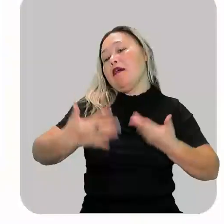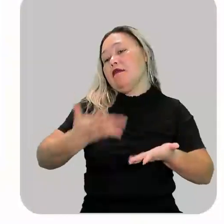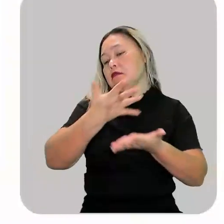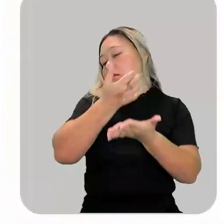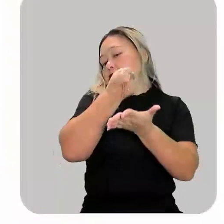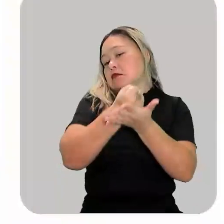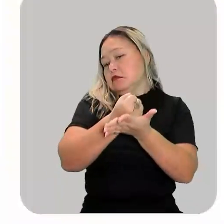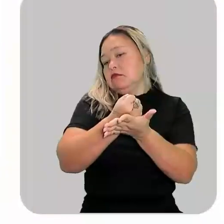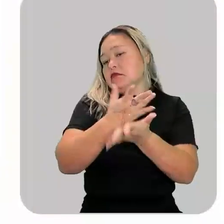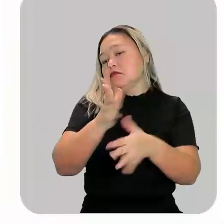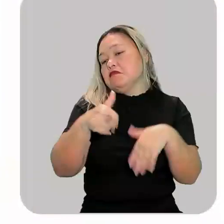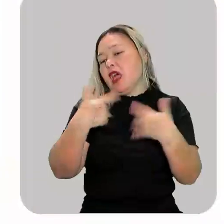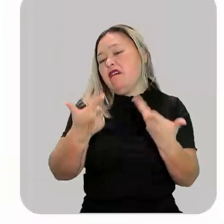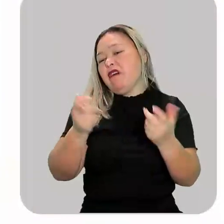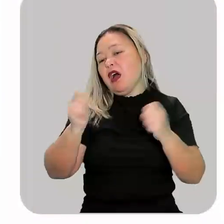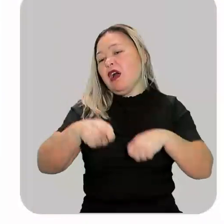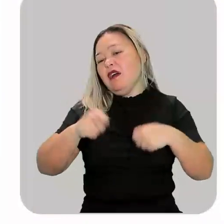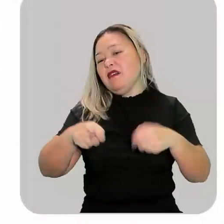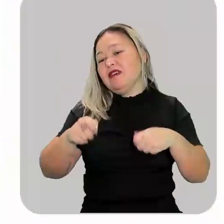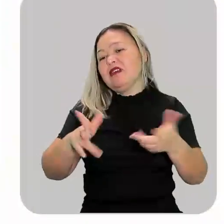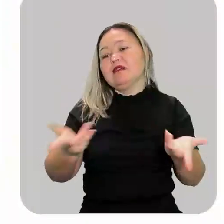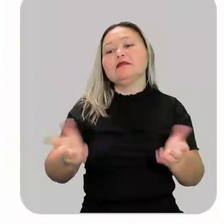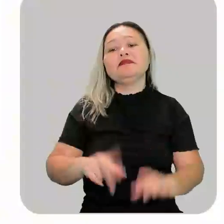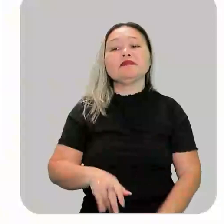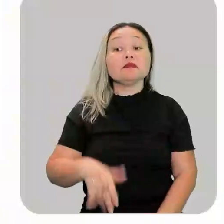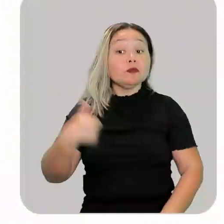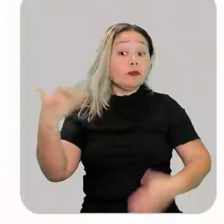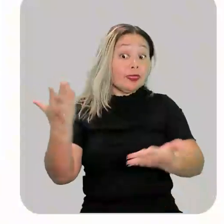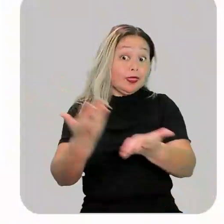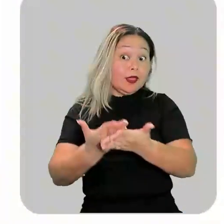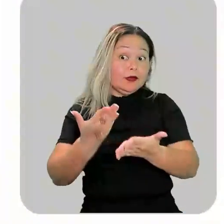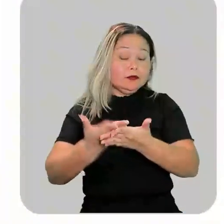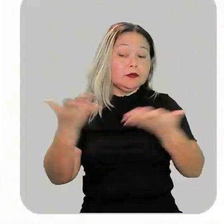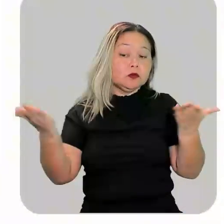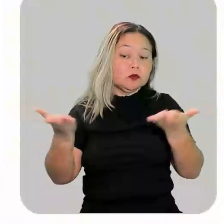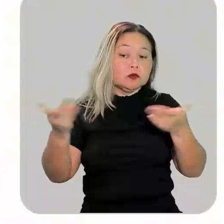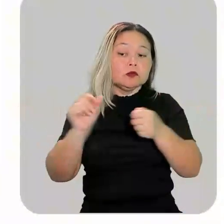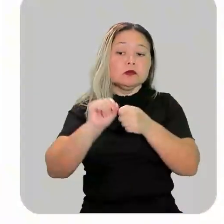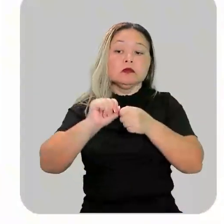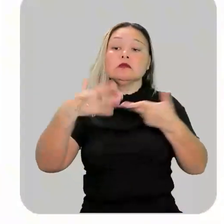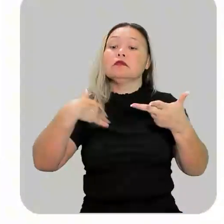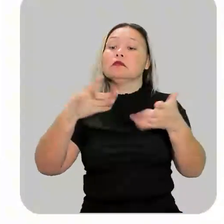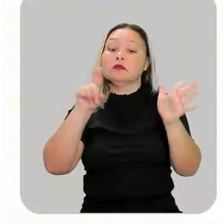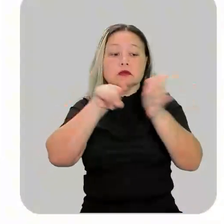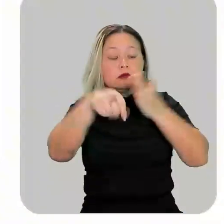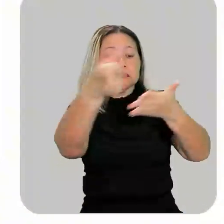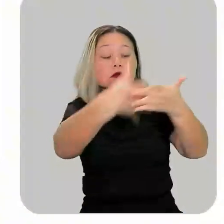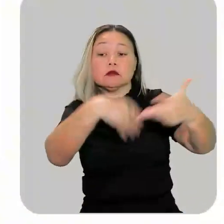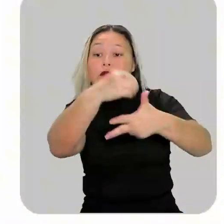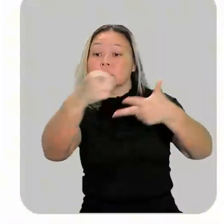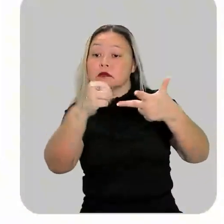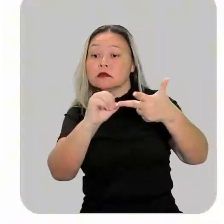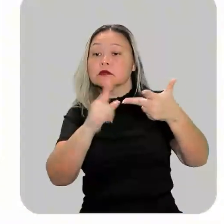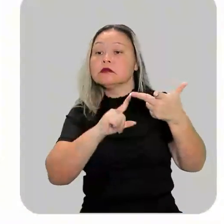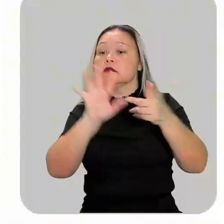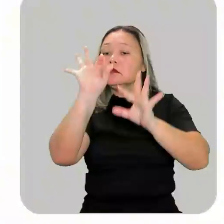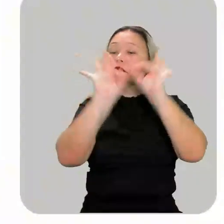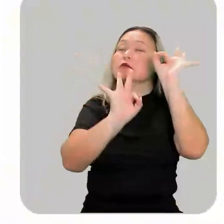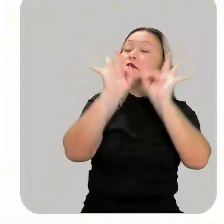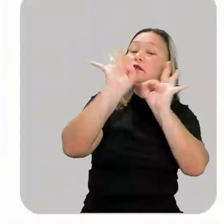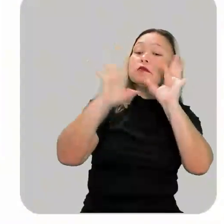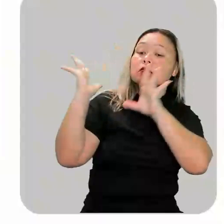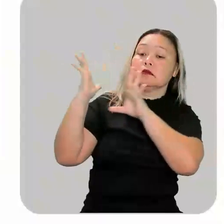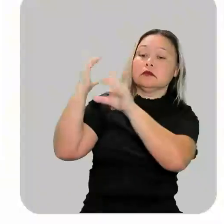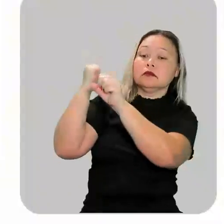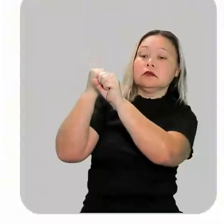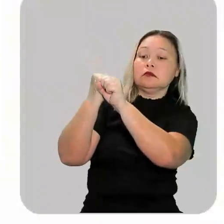tal. Vai que dá. Vai que dá certo, né? E a aula de hoje a gente traz as questões do Enem e junto com elas a gente já vem com mapas mentais,